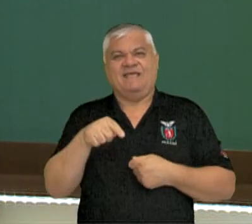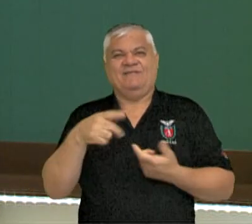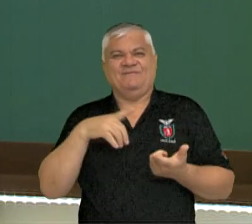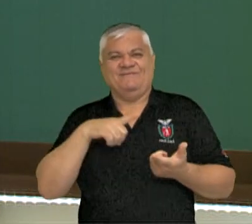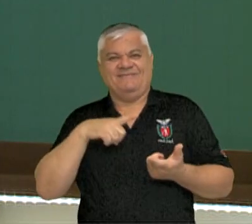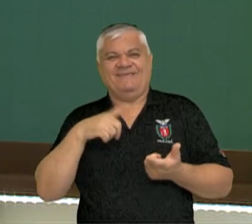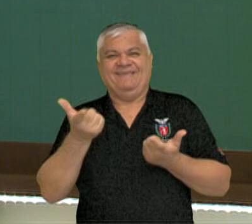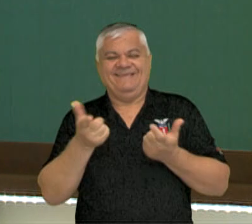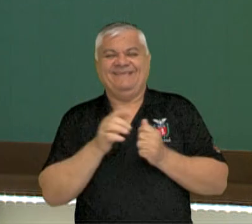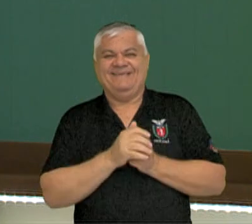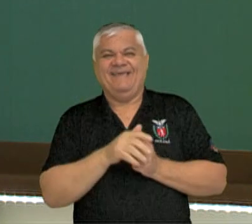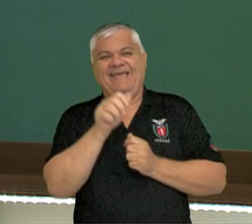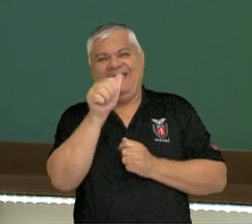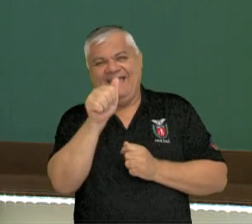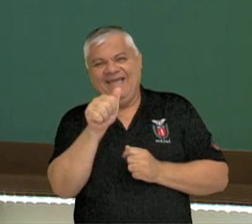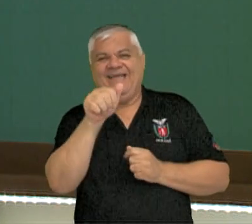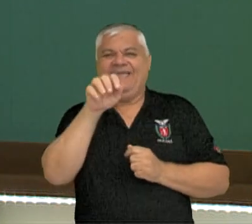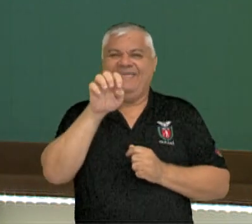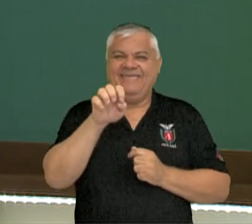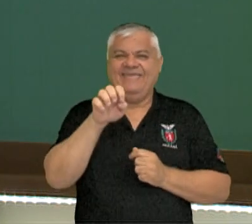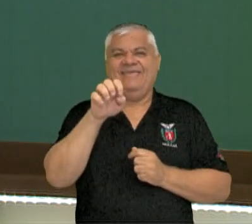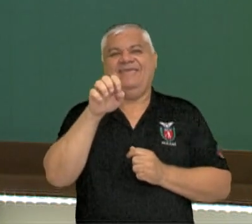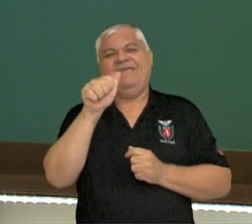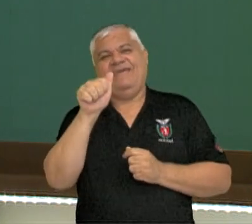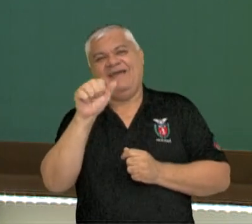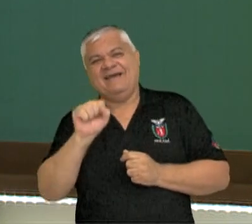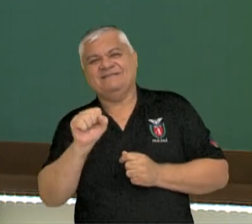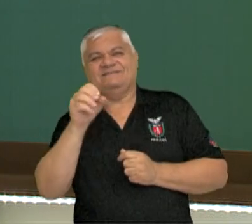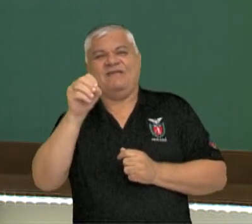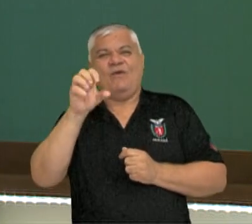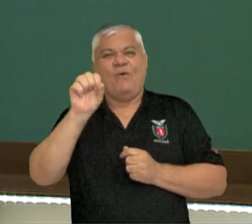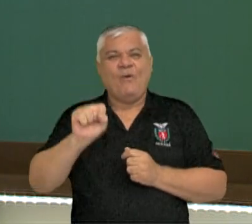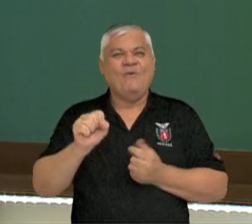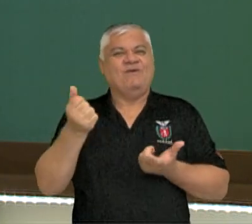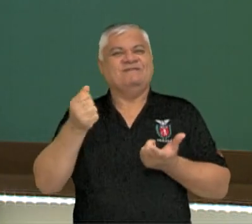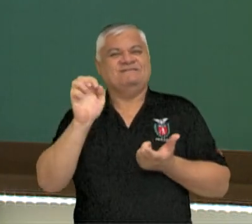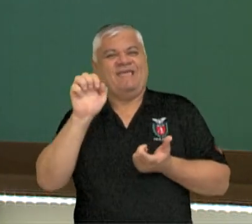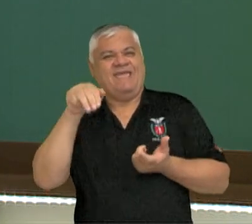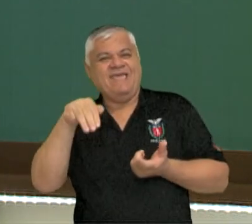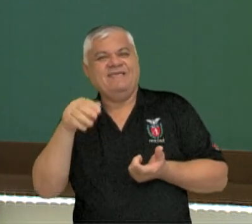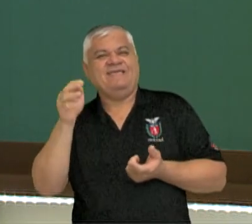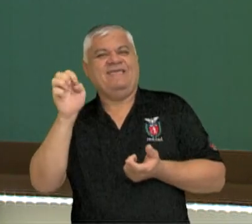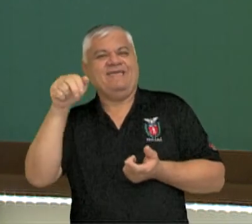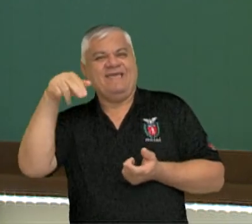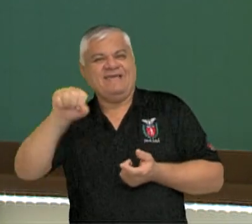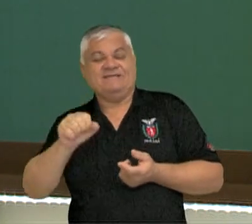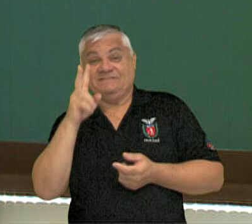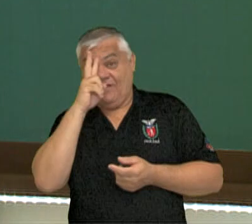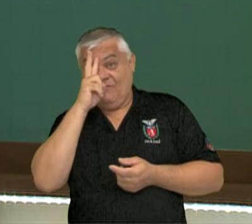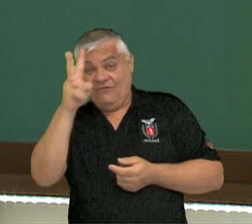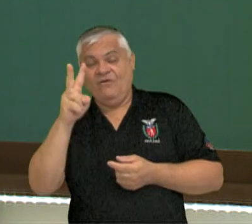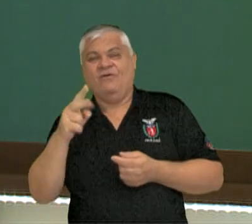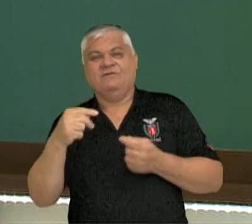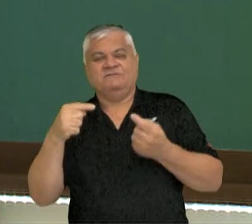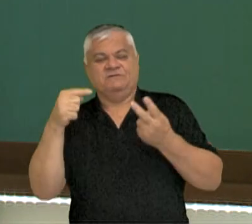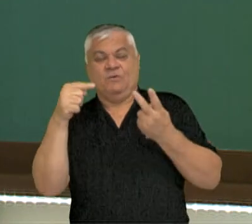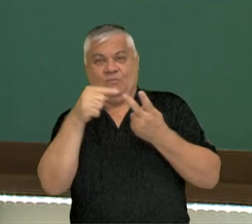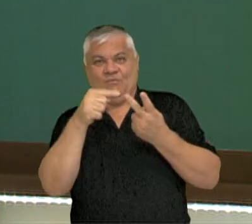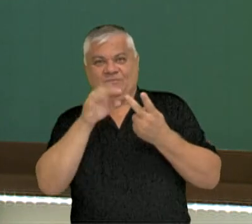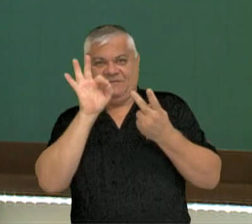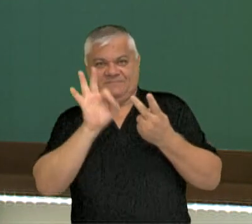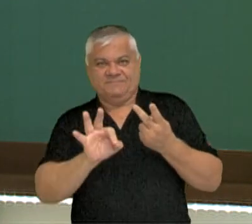a utilização do acento, né, ali demarcando a sílaba mais forte, que nós chamamos